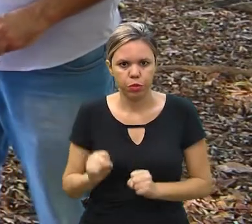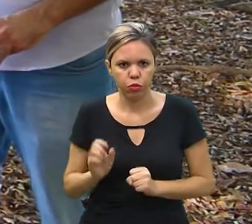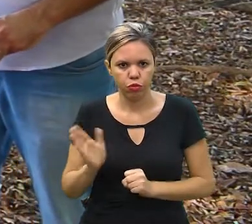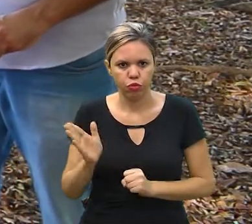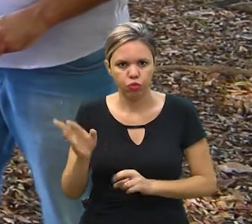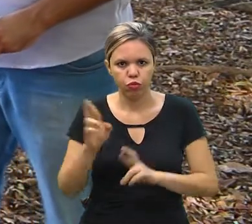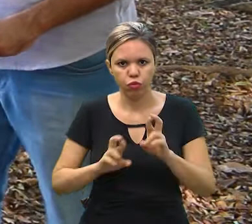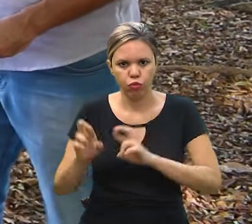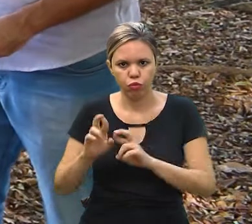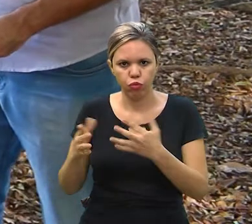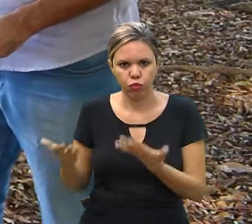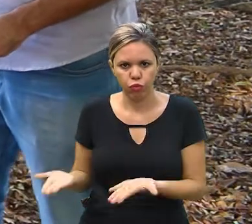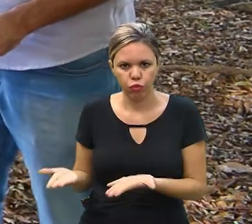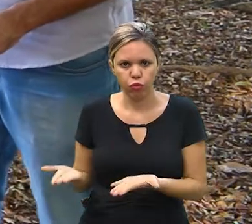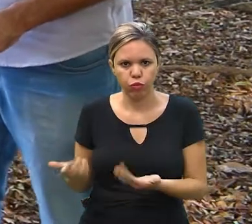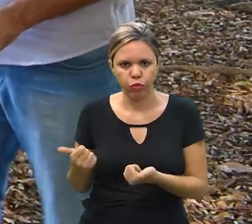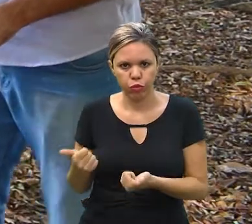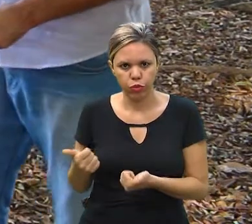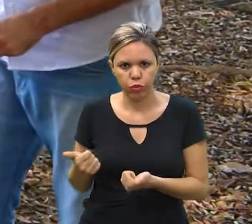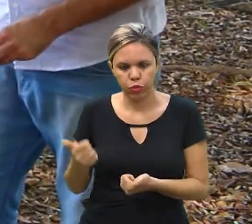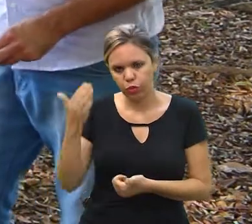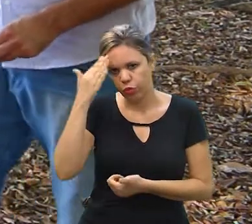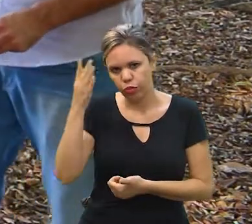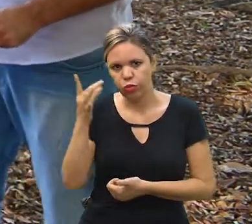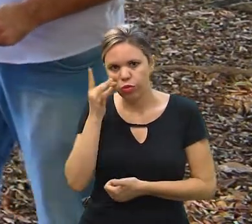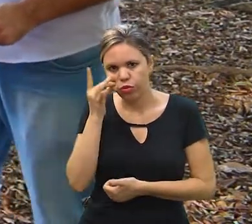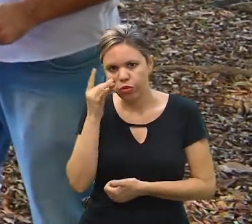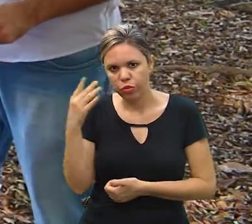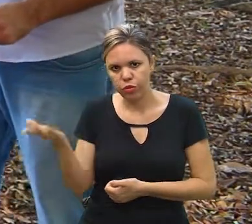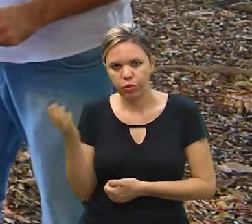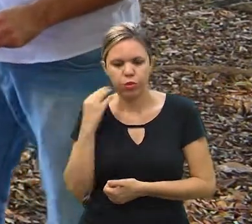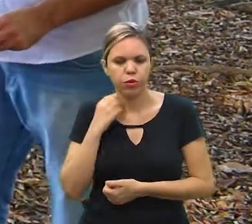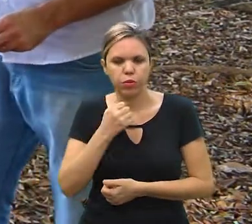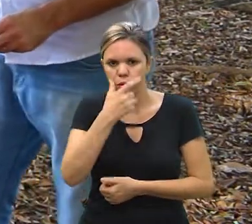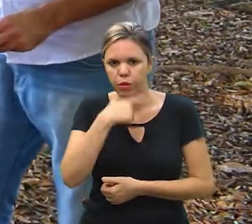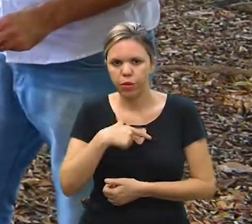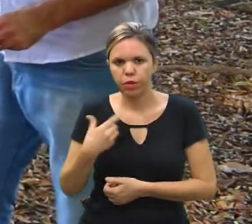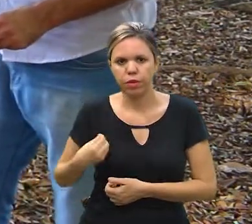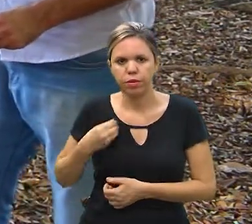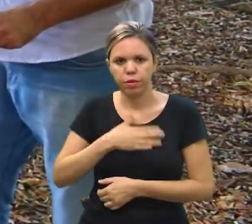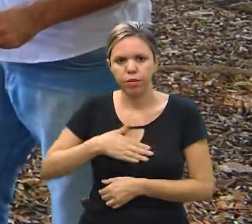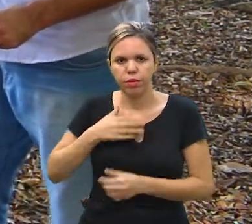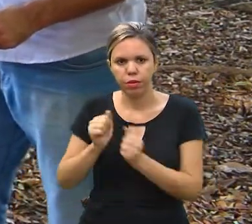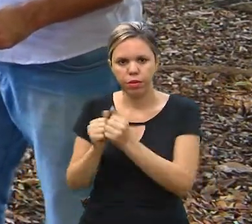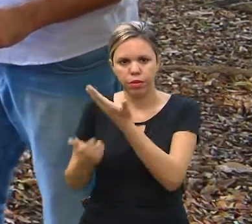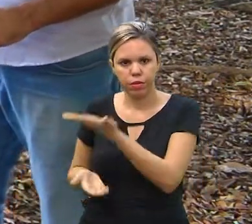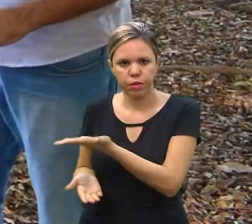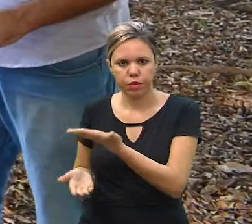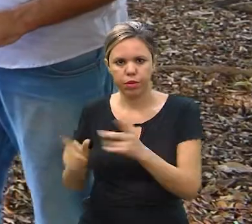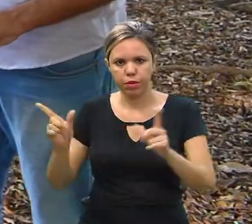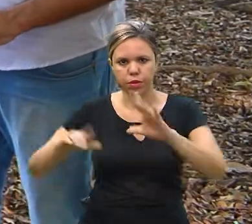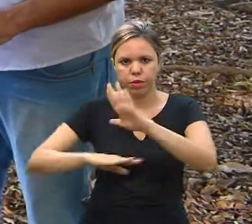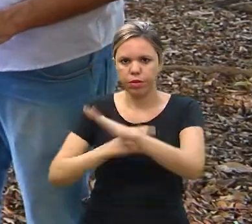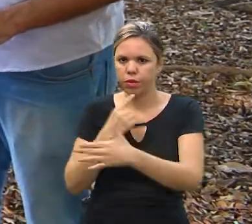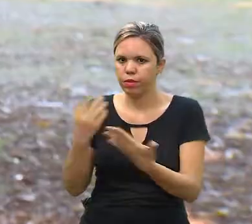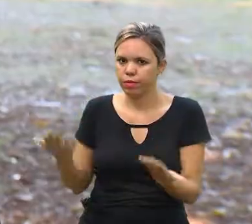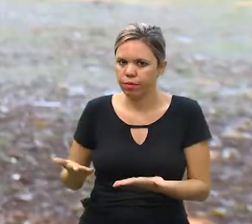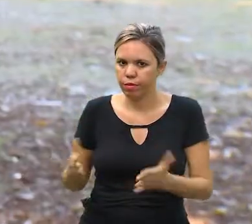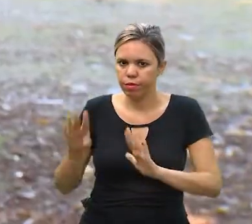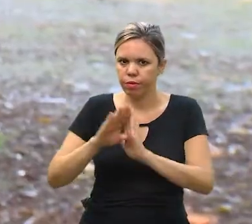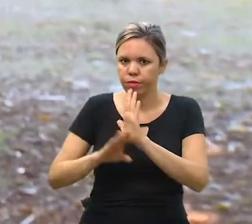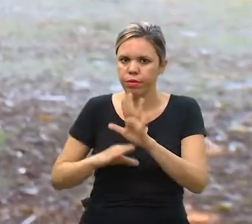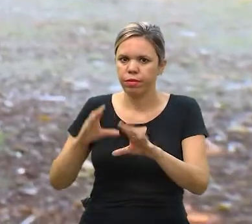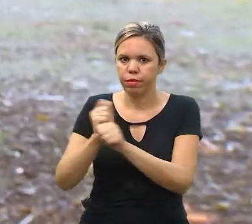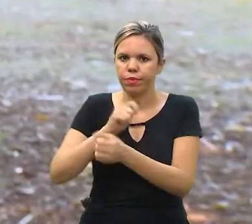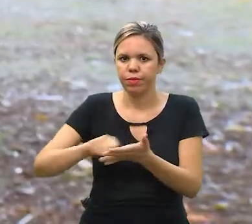já conferir ele aqui. Tudo bem, Wilton? Obrigado pela presença. Obrigado, Rubens. É um prazer estar falando com a TV Câmara hoje e no programa